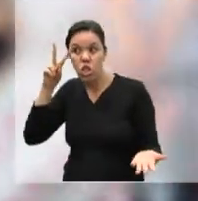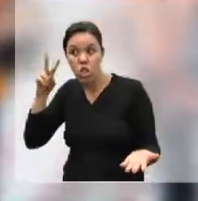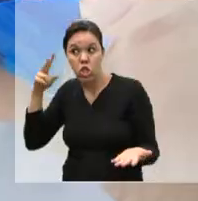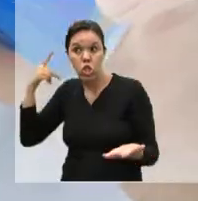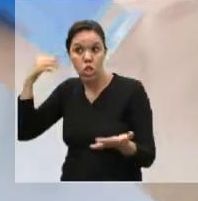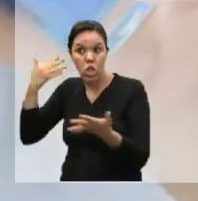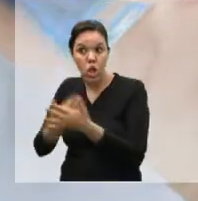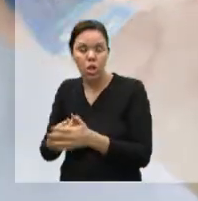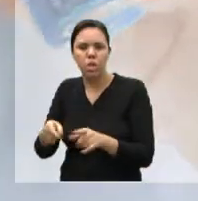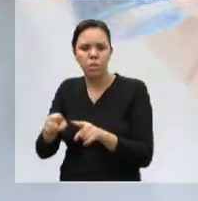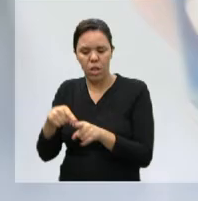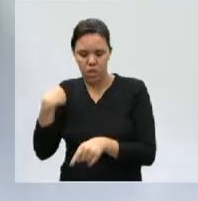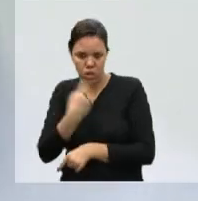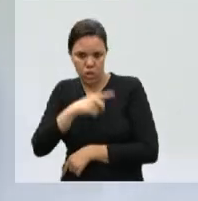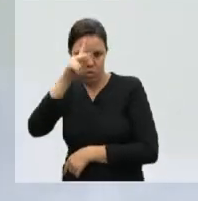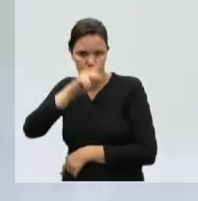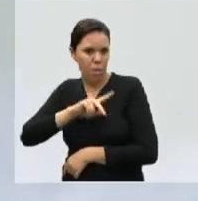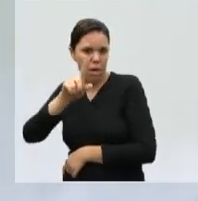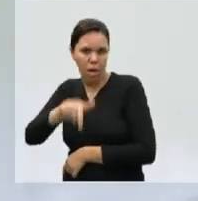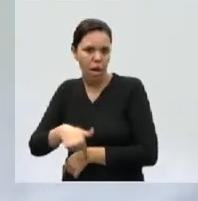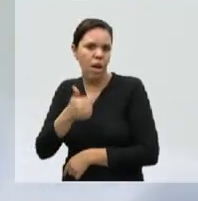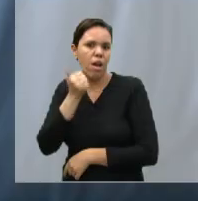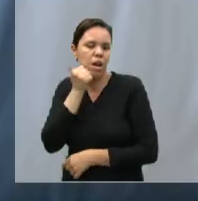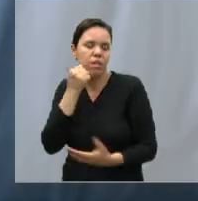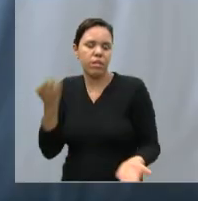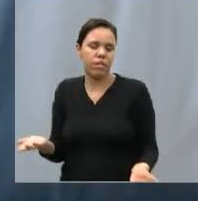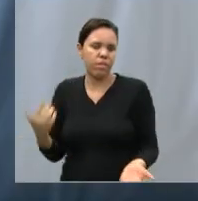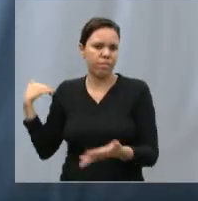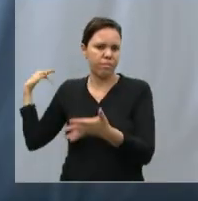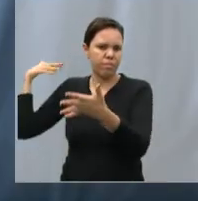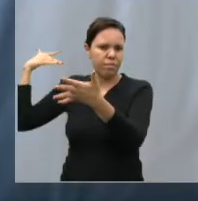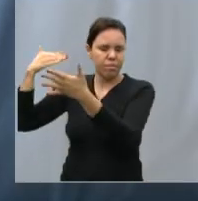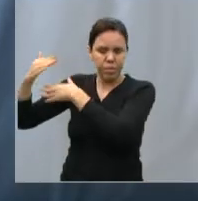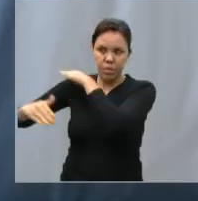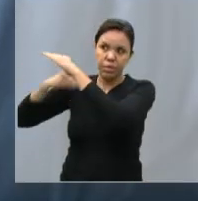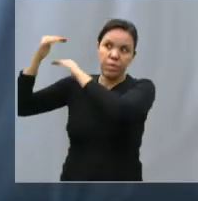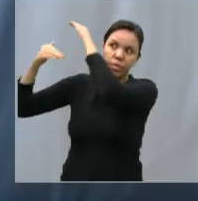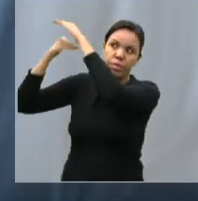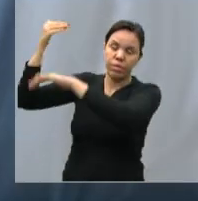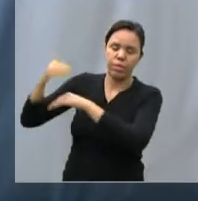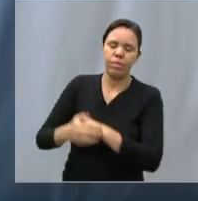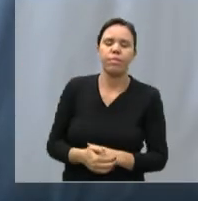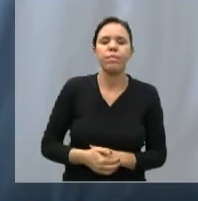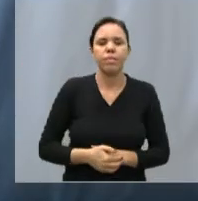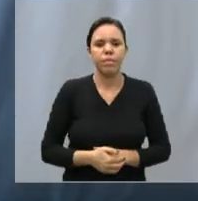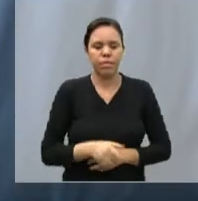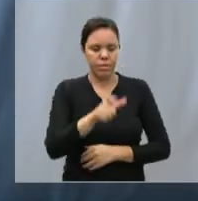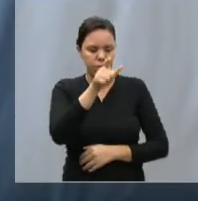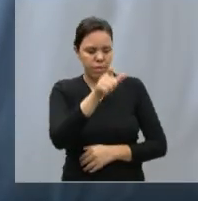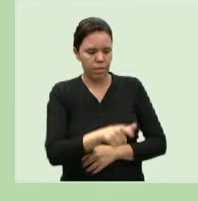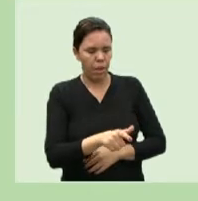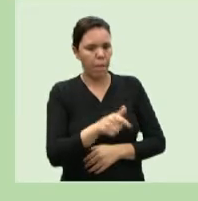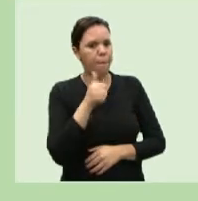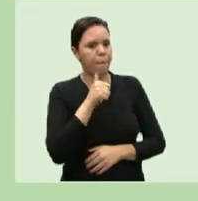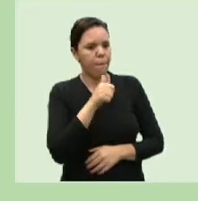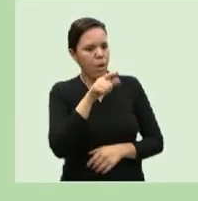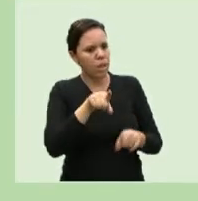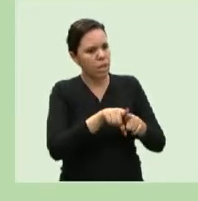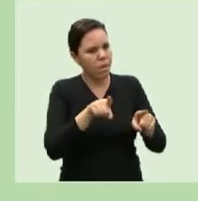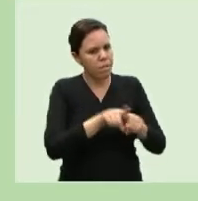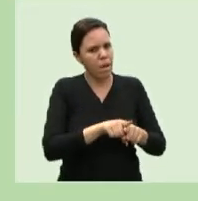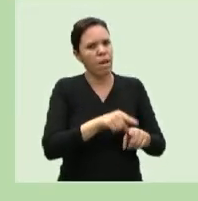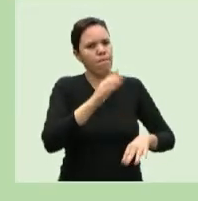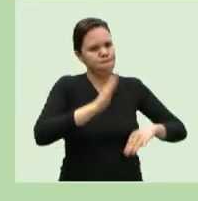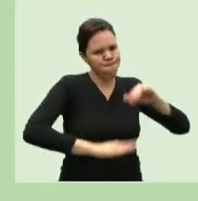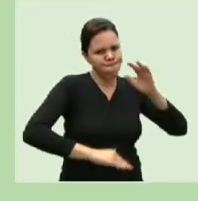ciência. E nesta trajetória de evolução, as cientistas estão lutando por um espaço. Uma